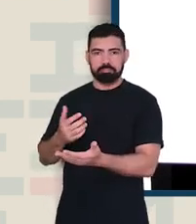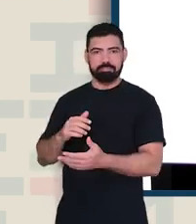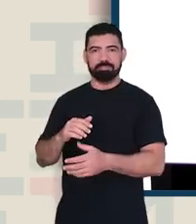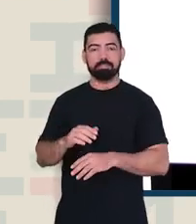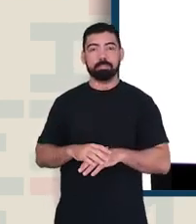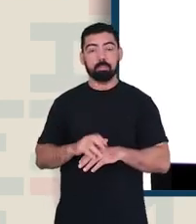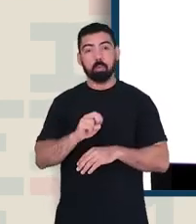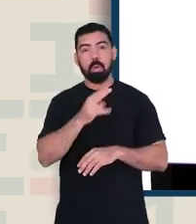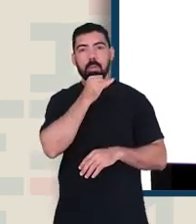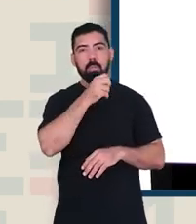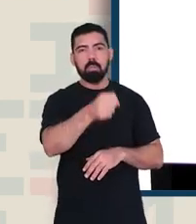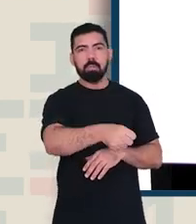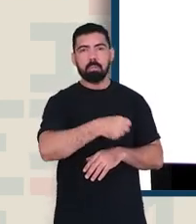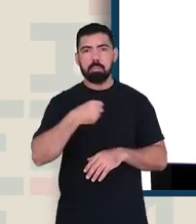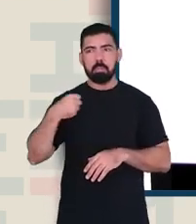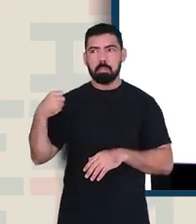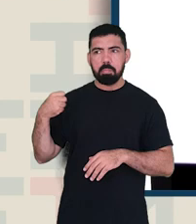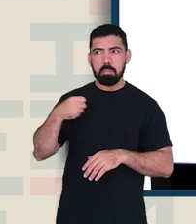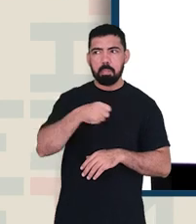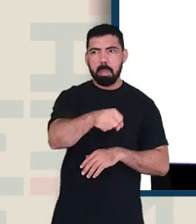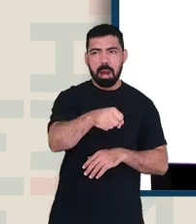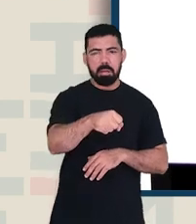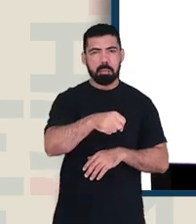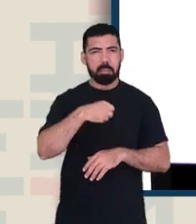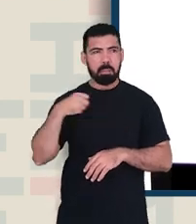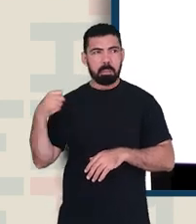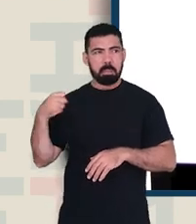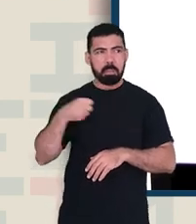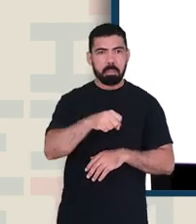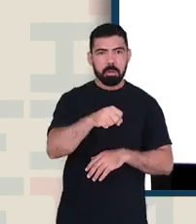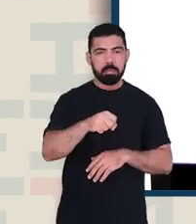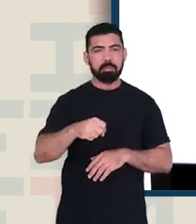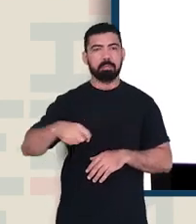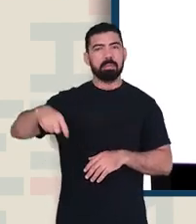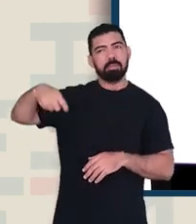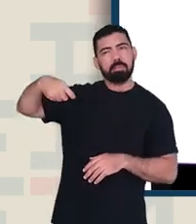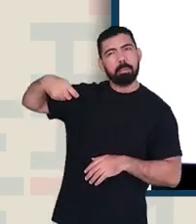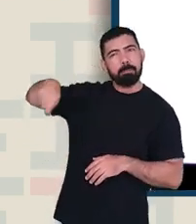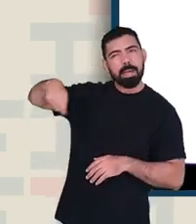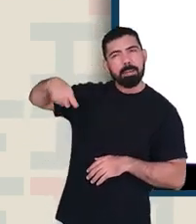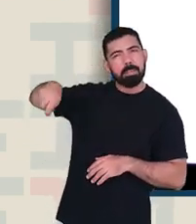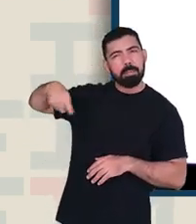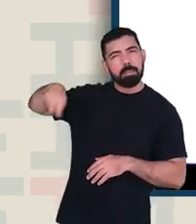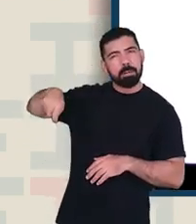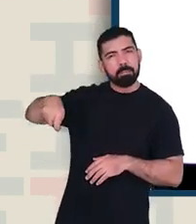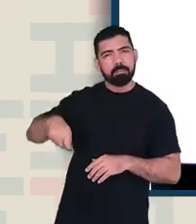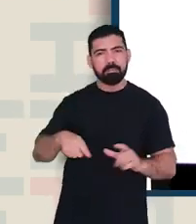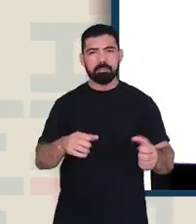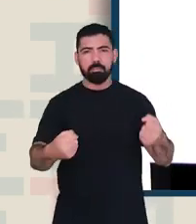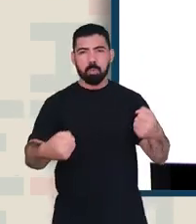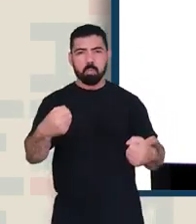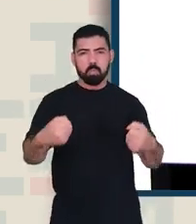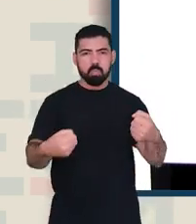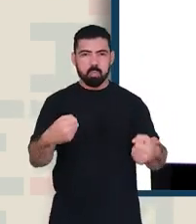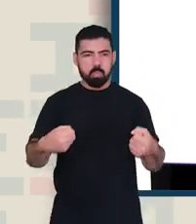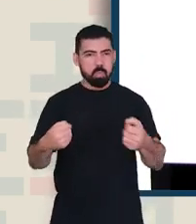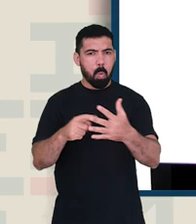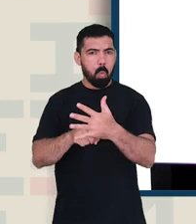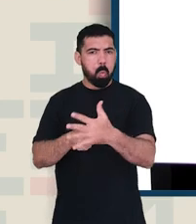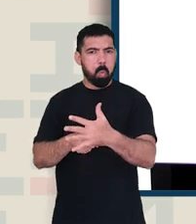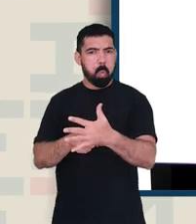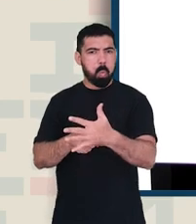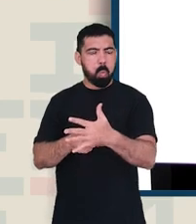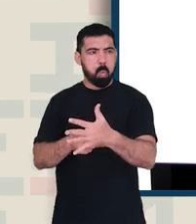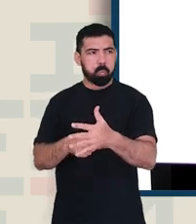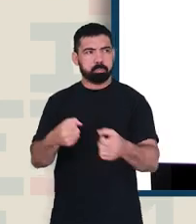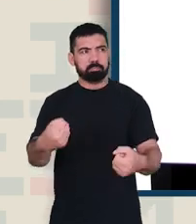de abrir a porta, o sino da igreja, ou o som do carro, todo ele é passível de